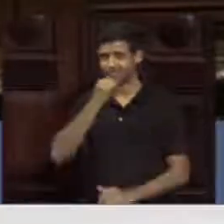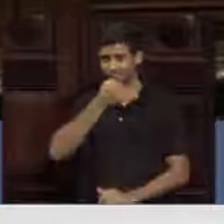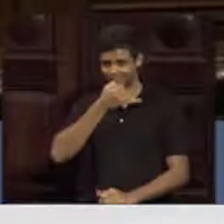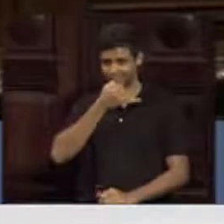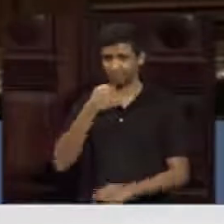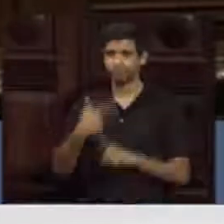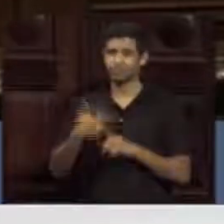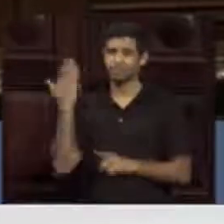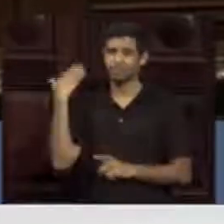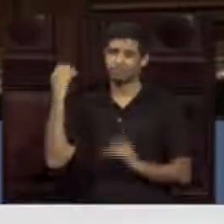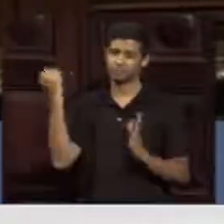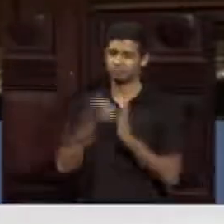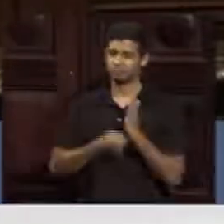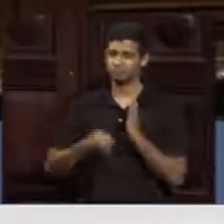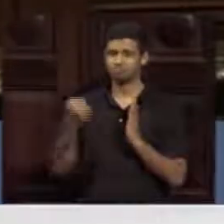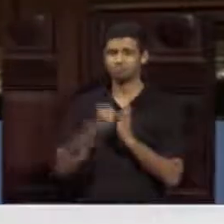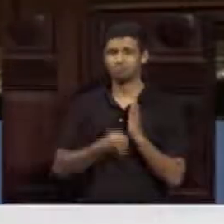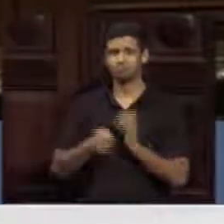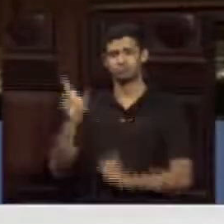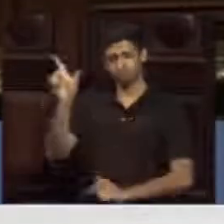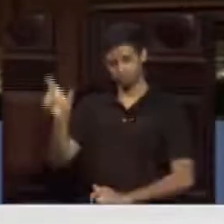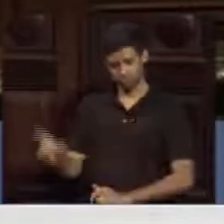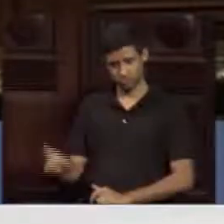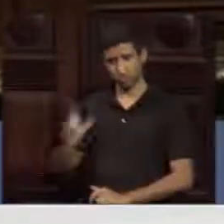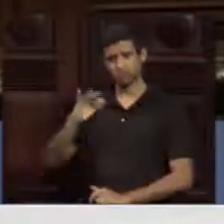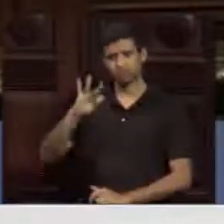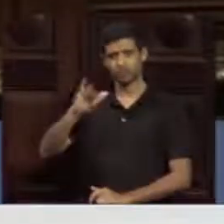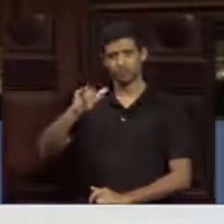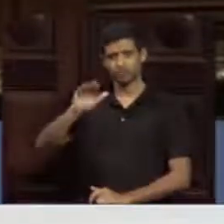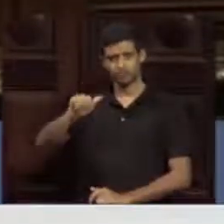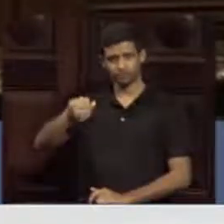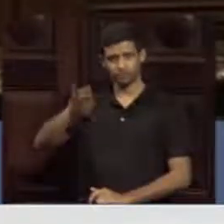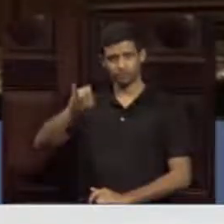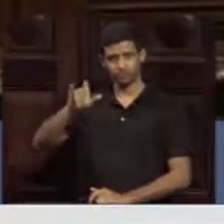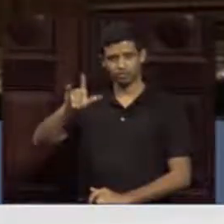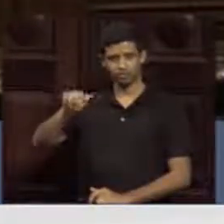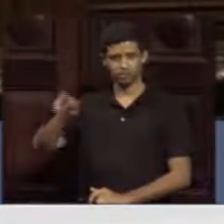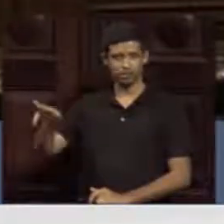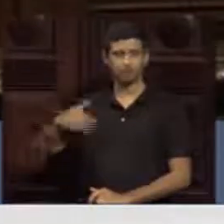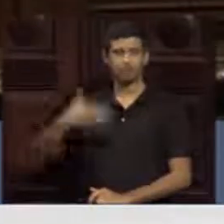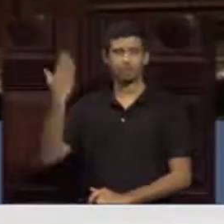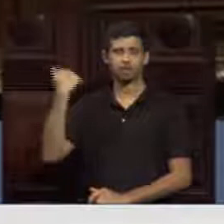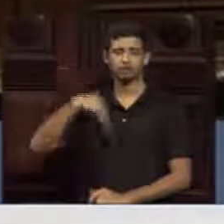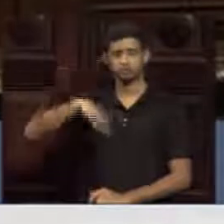ditadura. Ele era almirante, mas